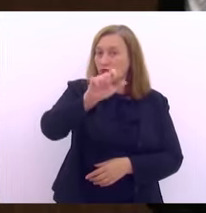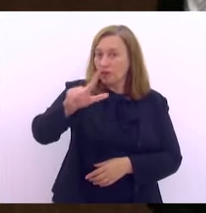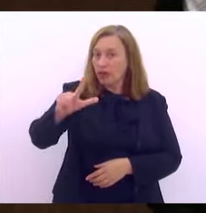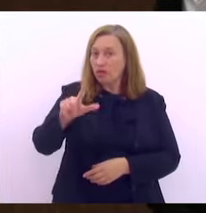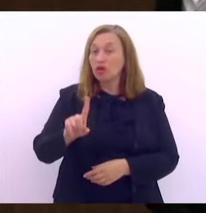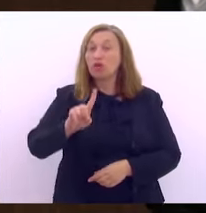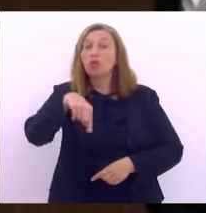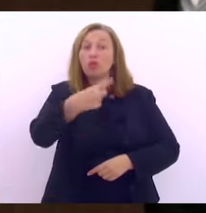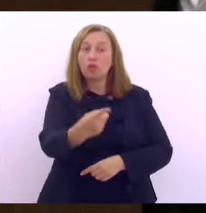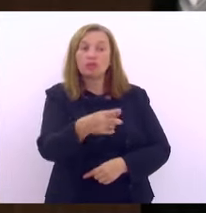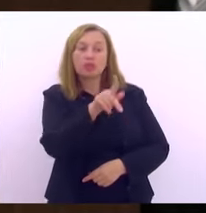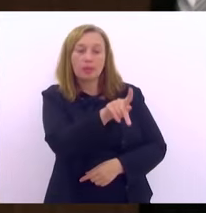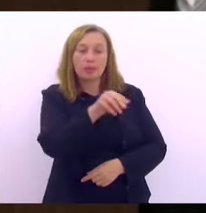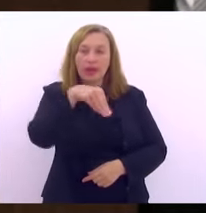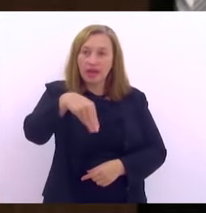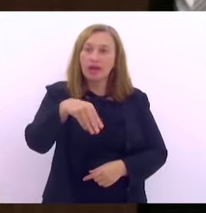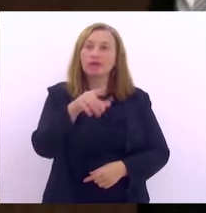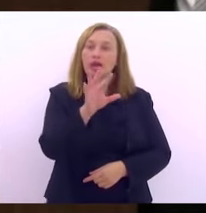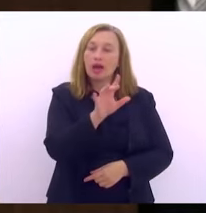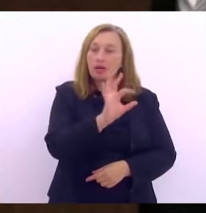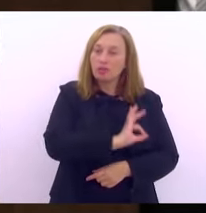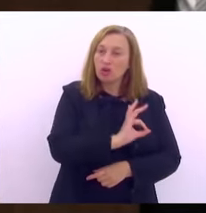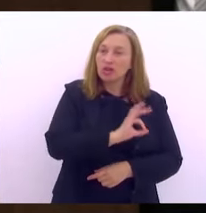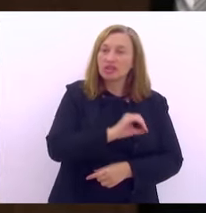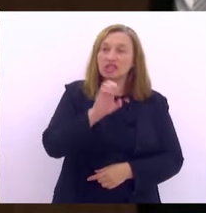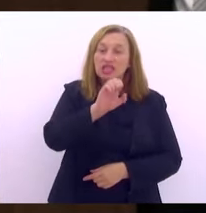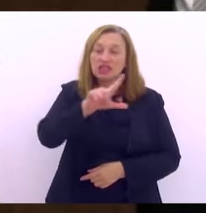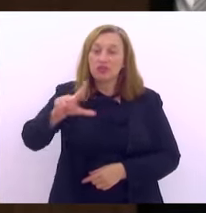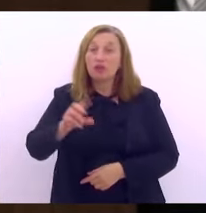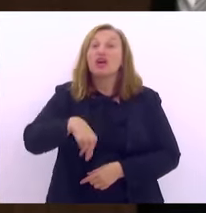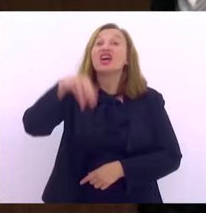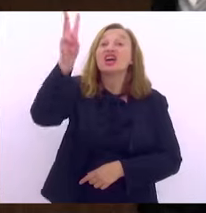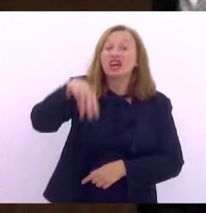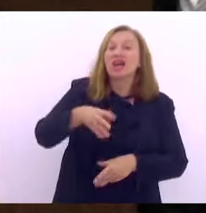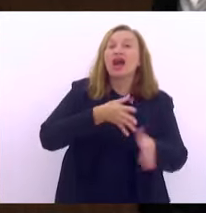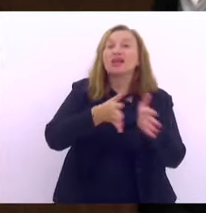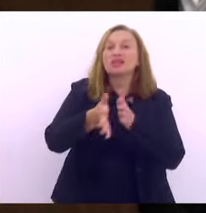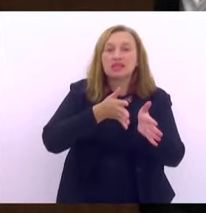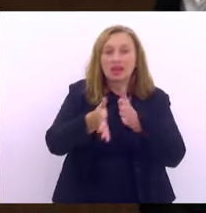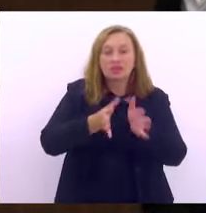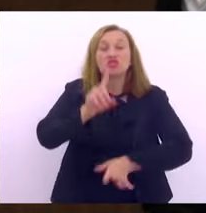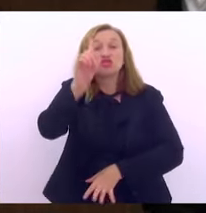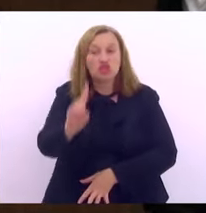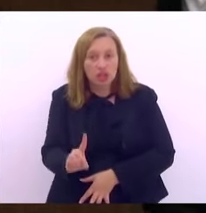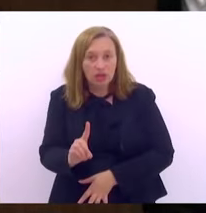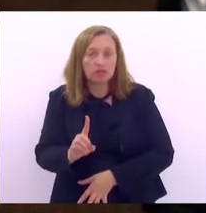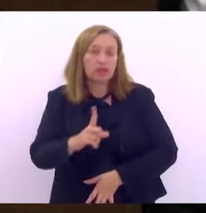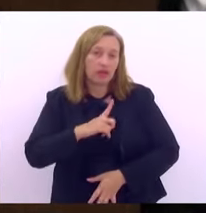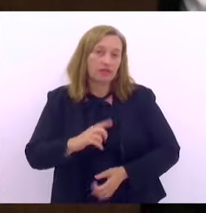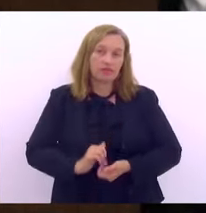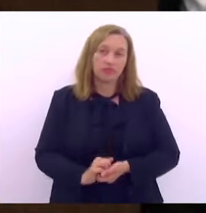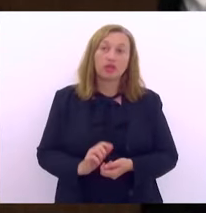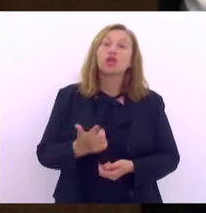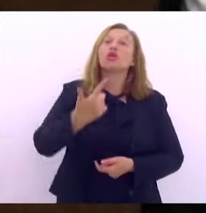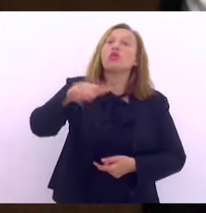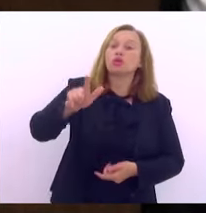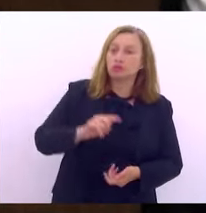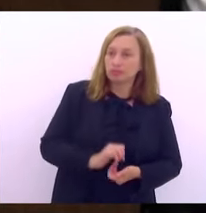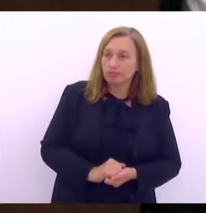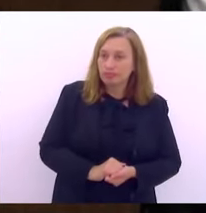da PM e da Polícia Civil. Ficou claro para quem tem direito a esse acesso. Outra